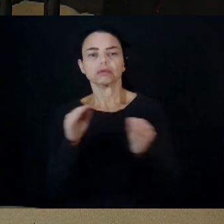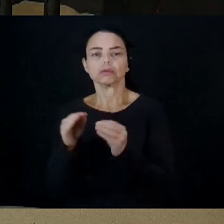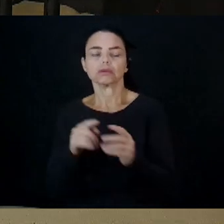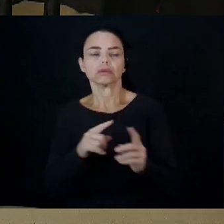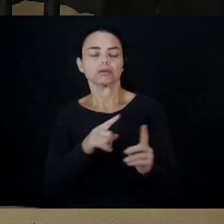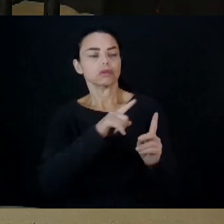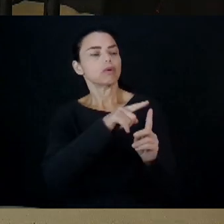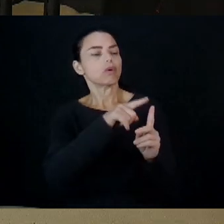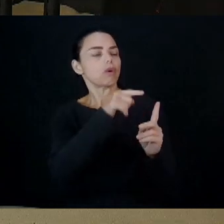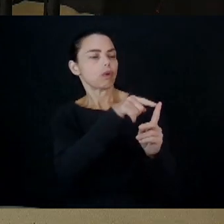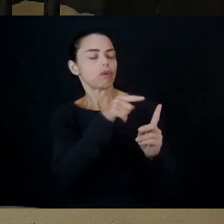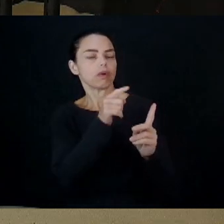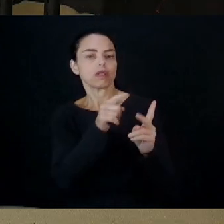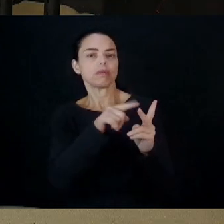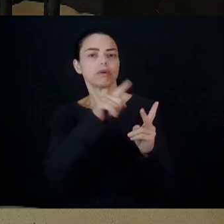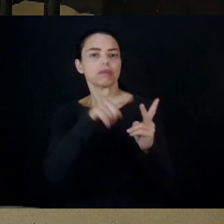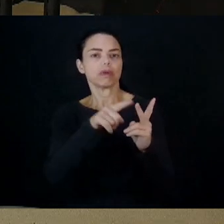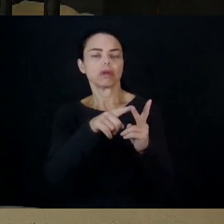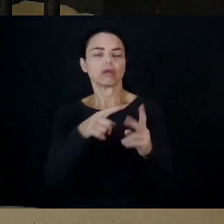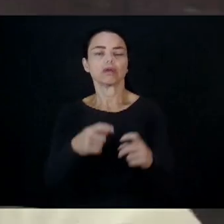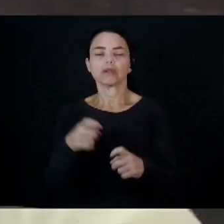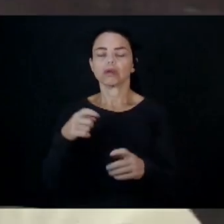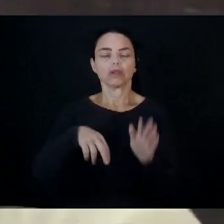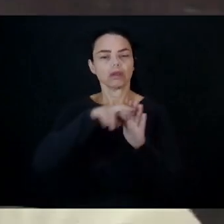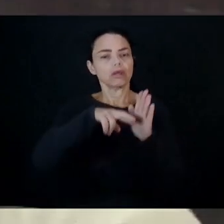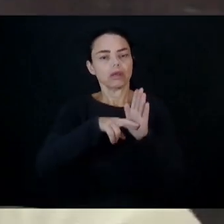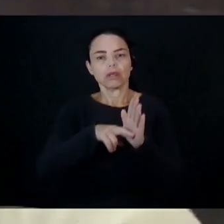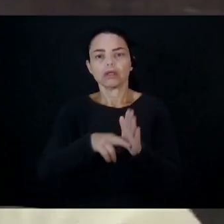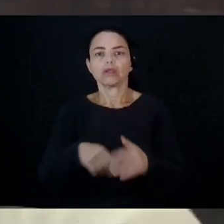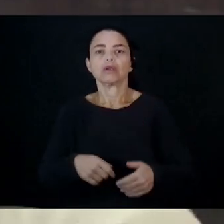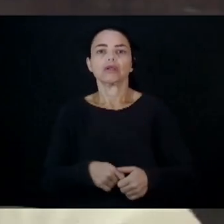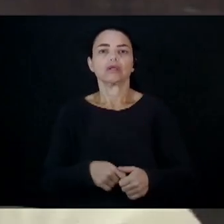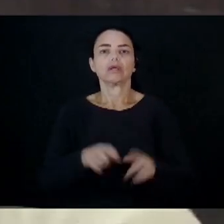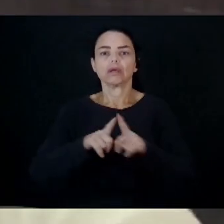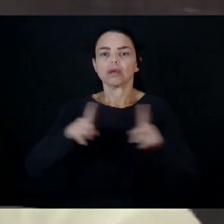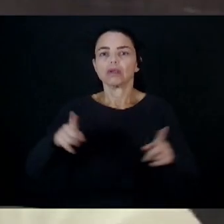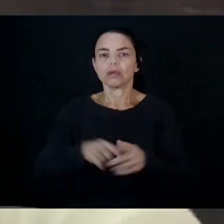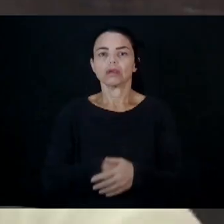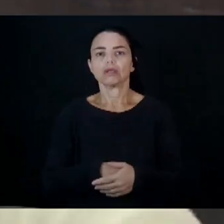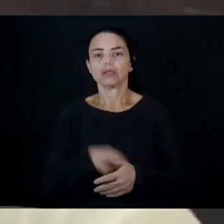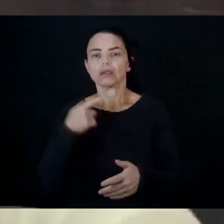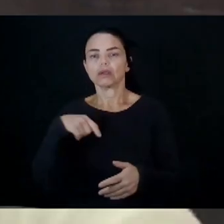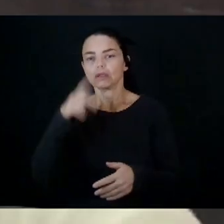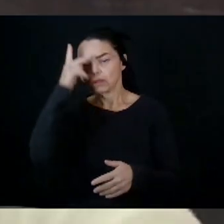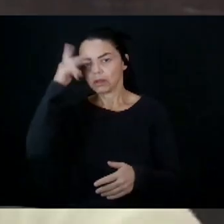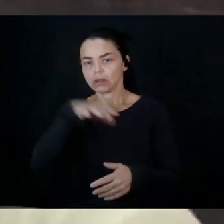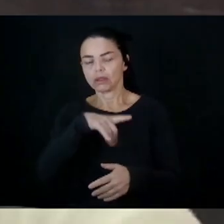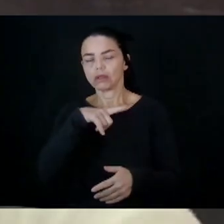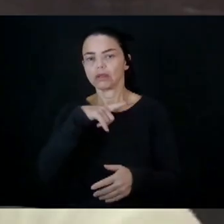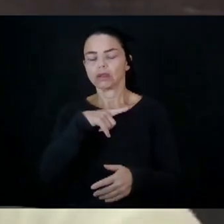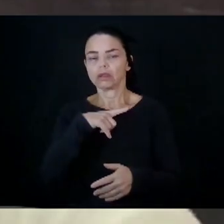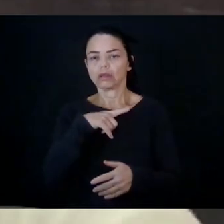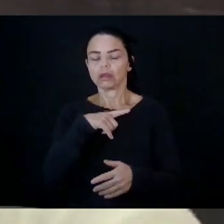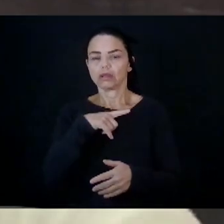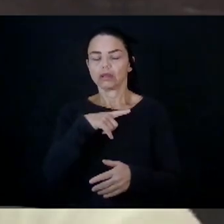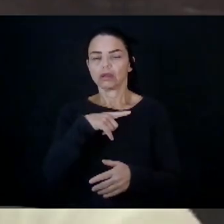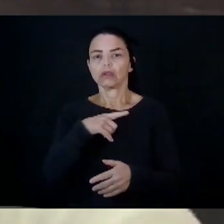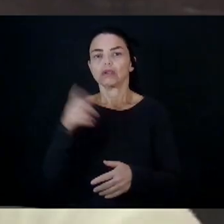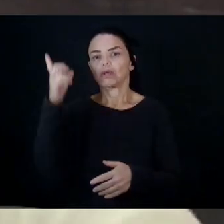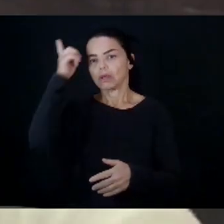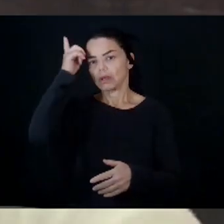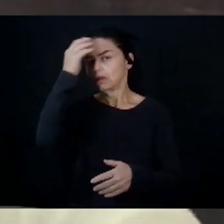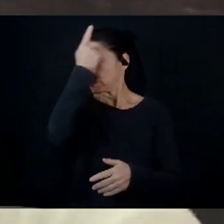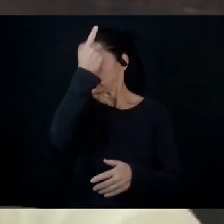Karine. Não é regra, tá, o que eu vou falar. Mas boa parte das pessoas que têm algum déficit atencional, elas